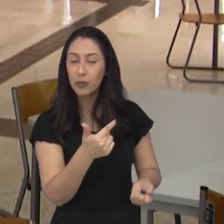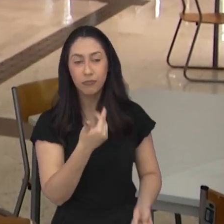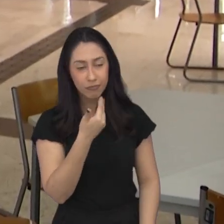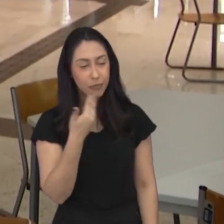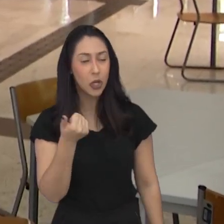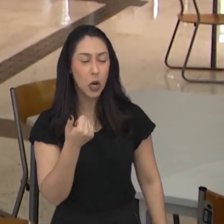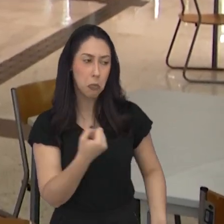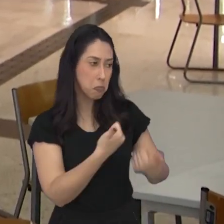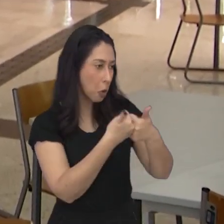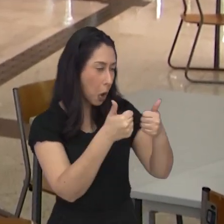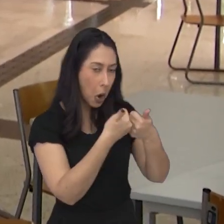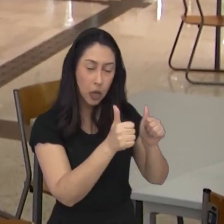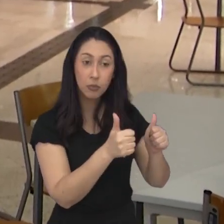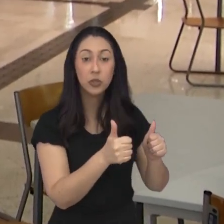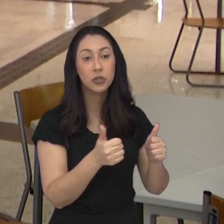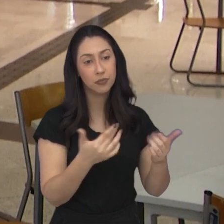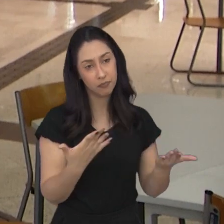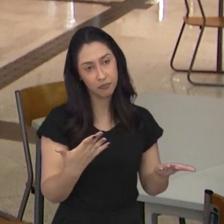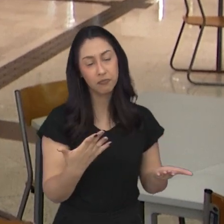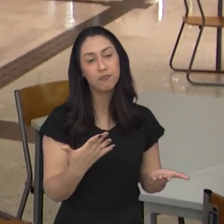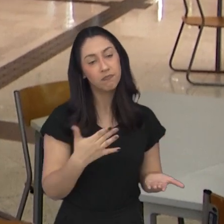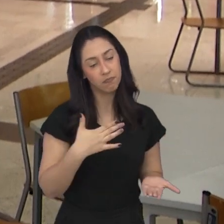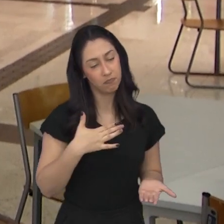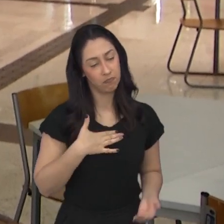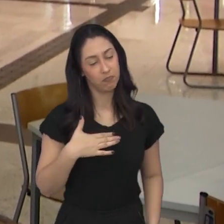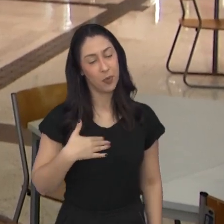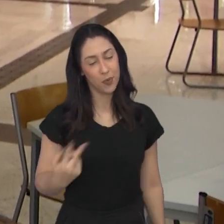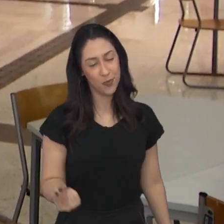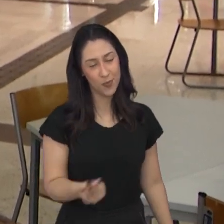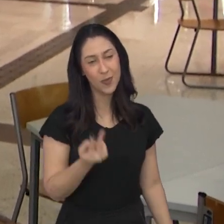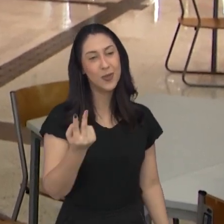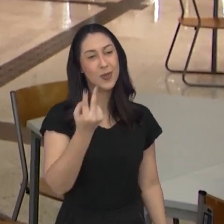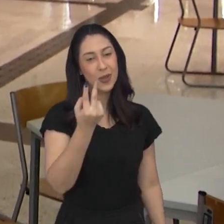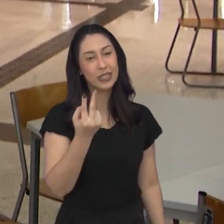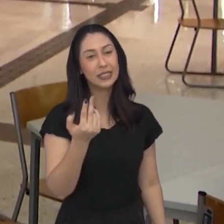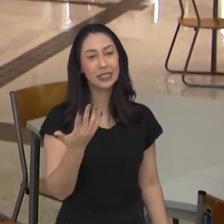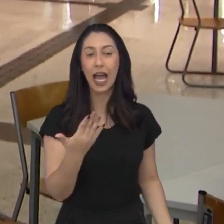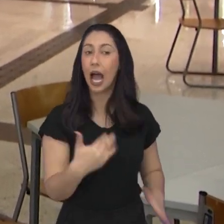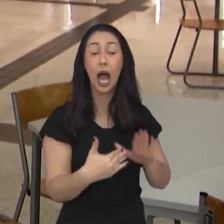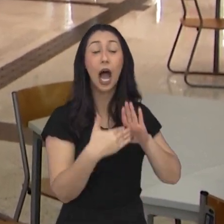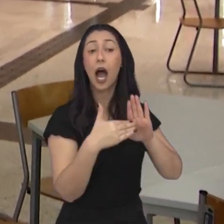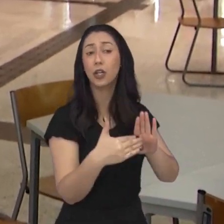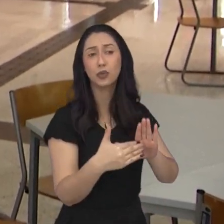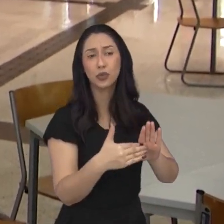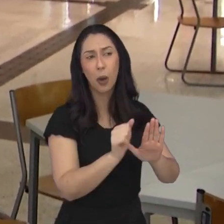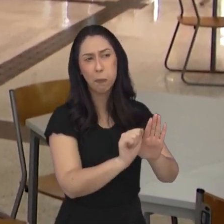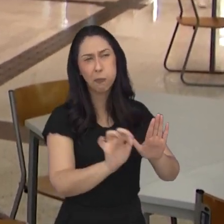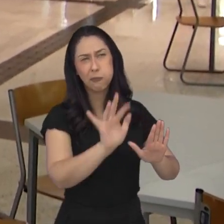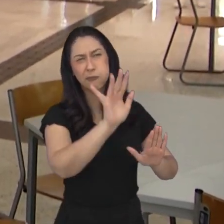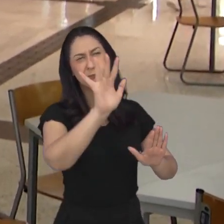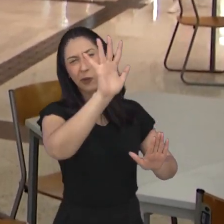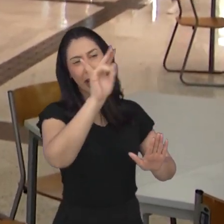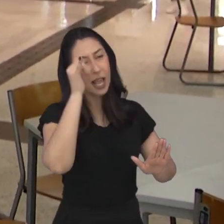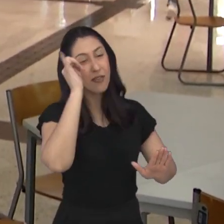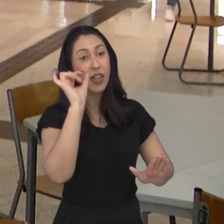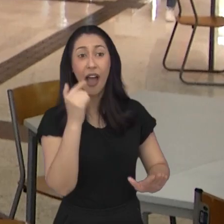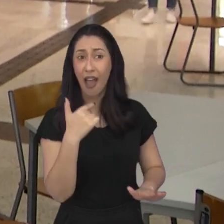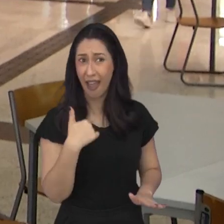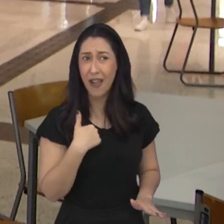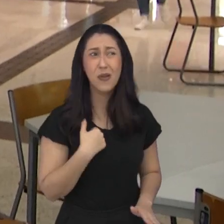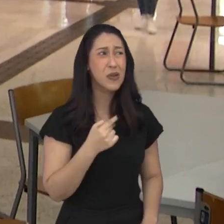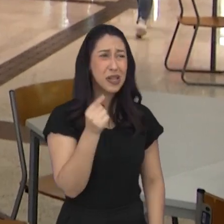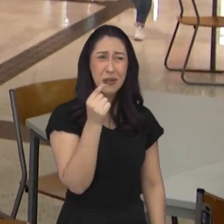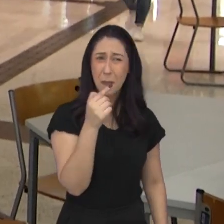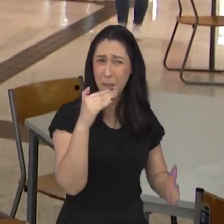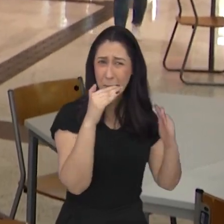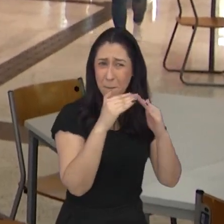transporte público, para mim funciona muito bem. E é uma dos meus princípios também, acredito que faça sentido no dia a dia, no trânsito louco. Eu sou da